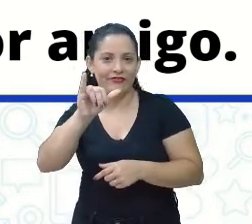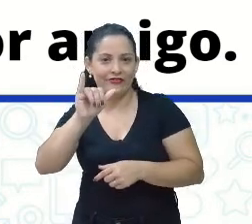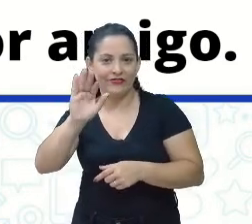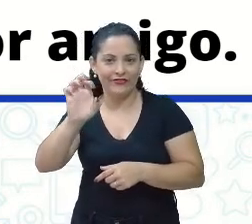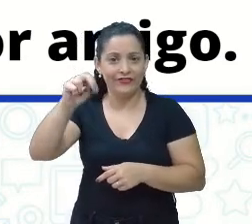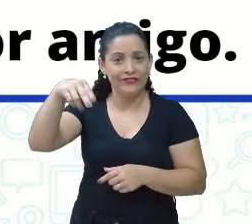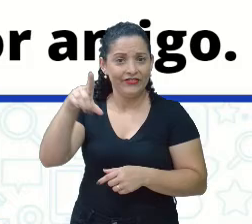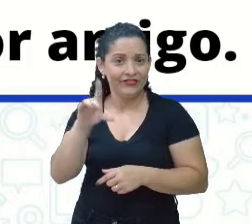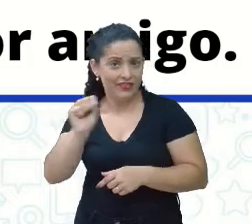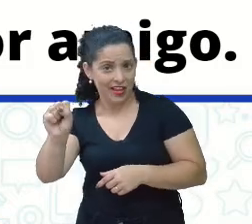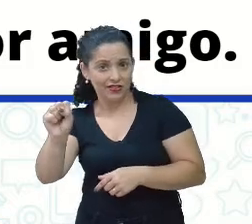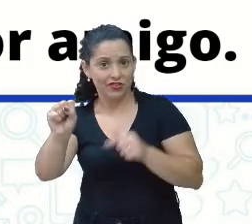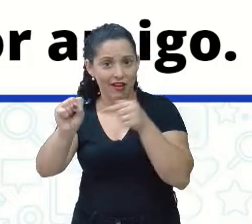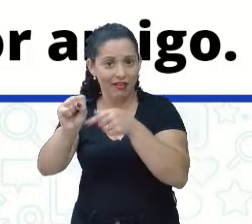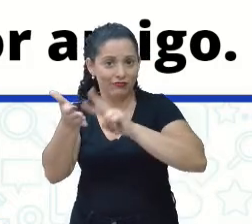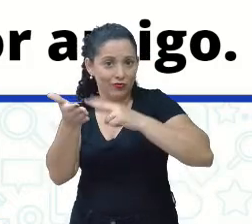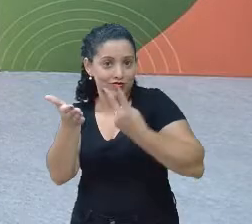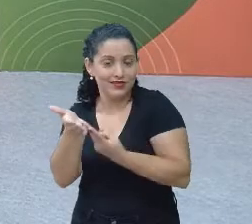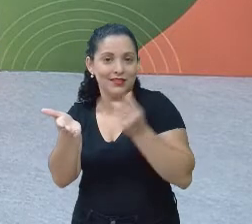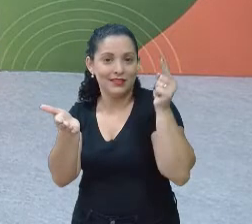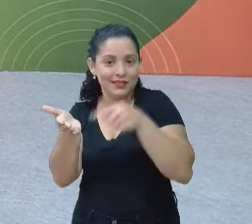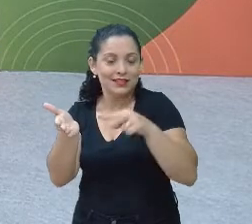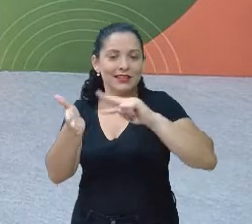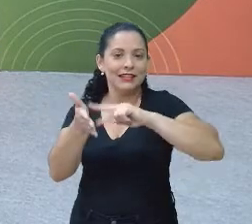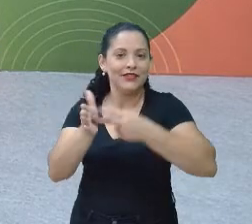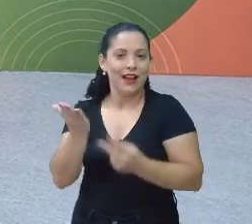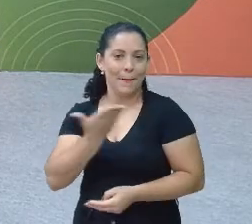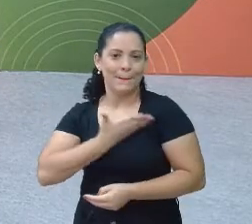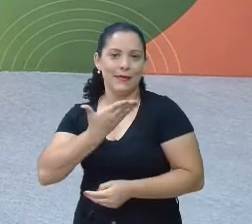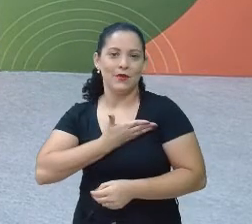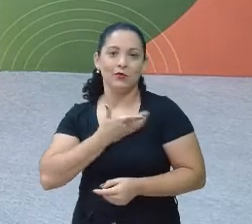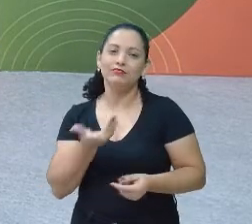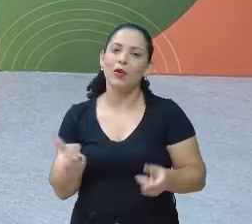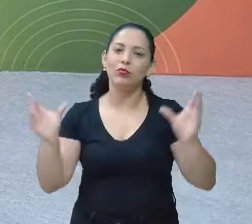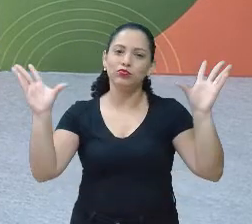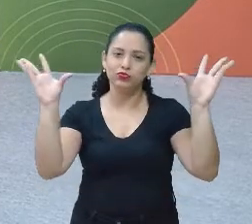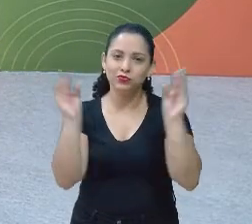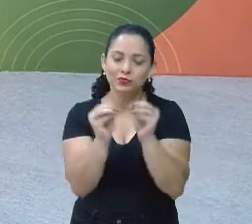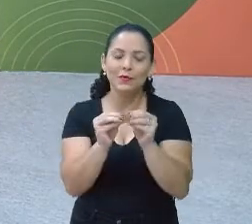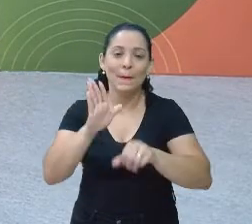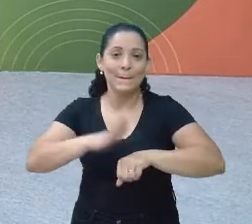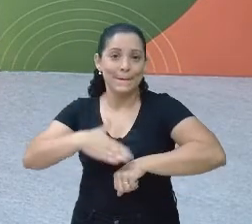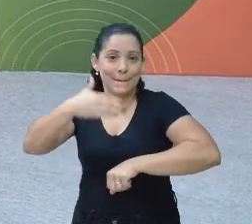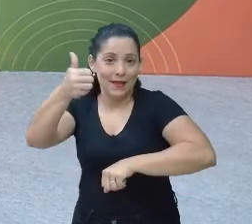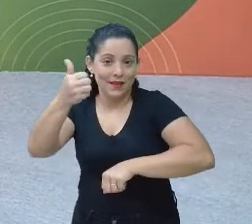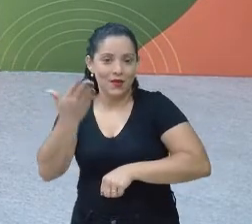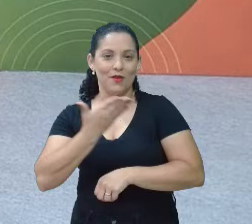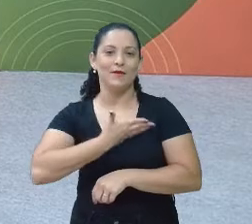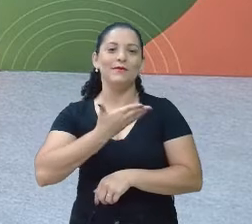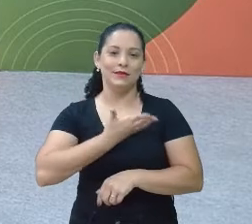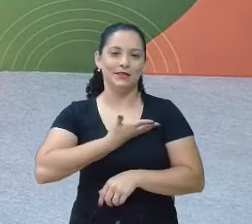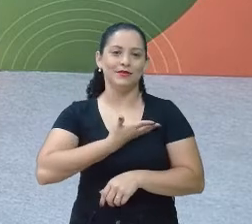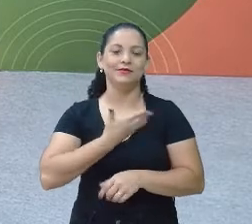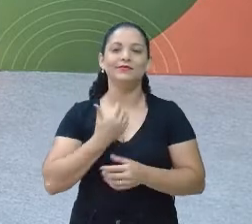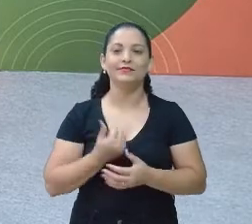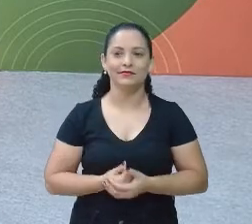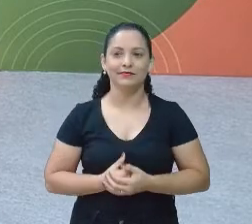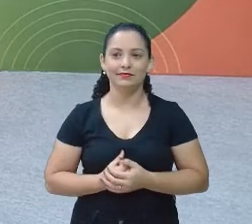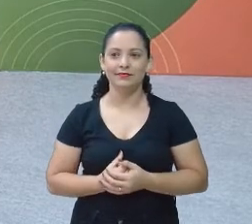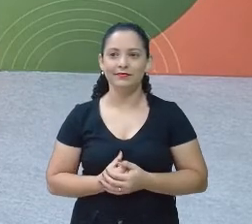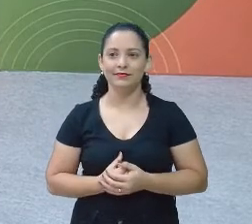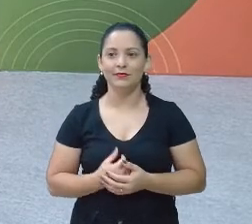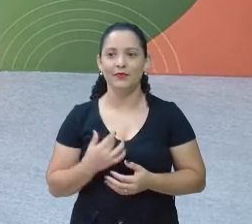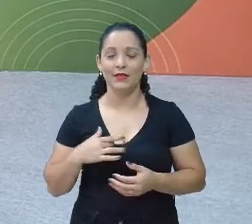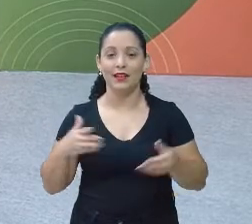é meu melhor amigo. Tá dizendo ali a garota, tá certo? E agora, uma frase que mostra tanto